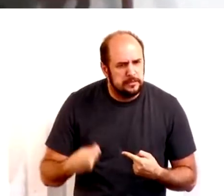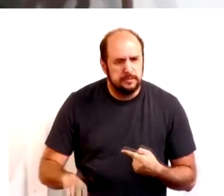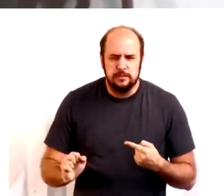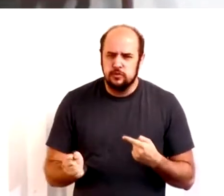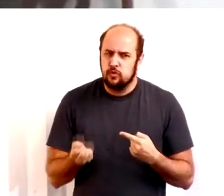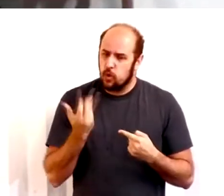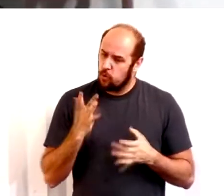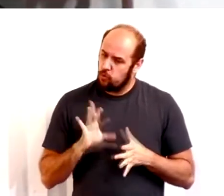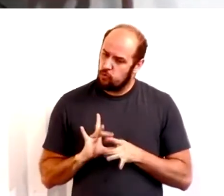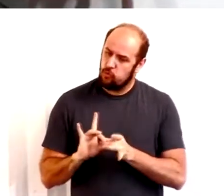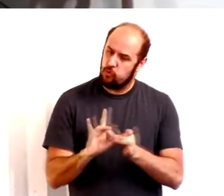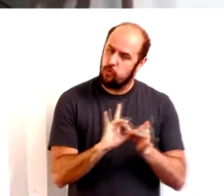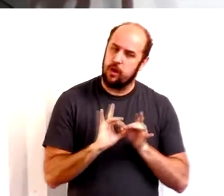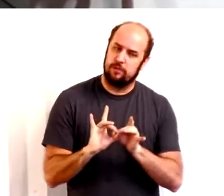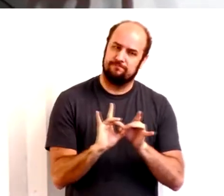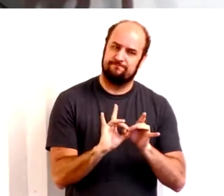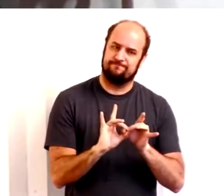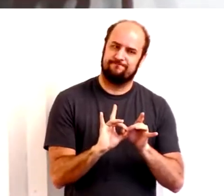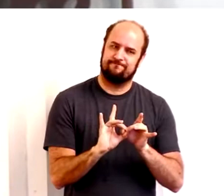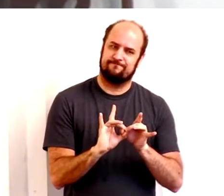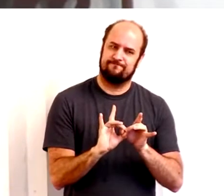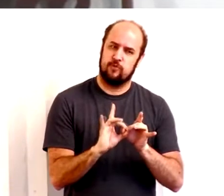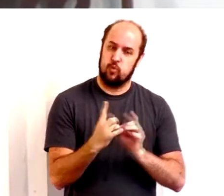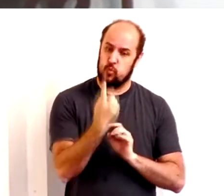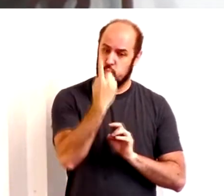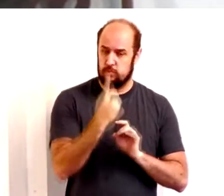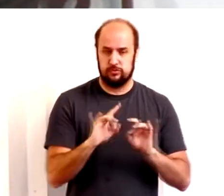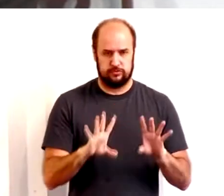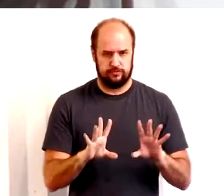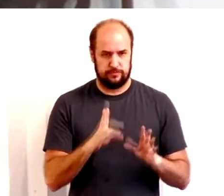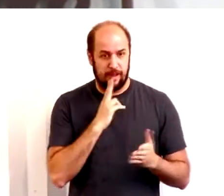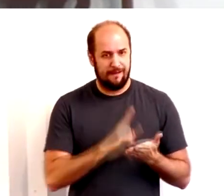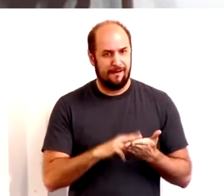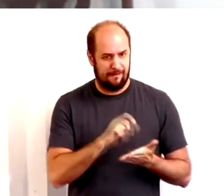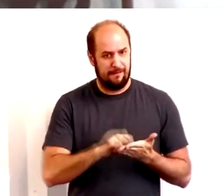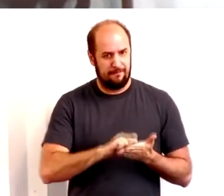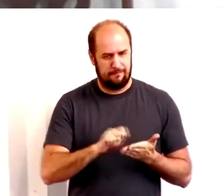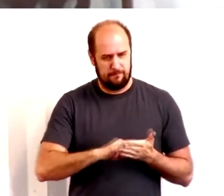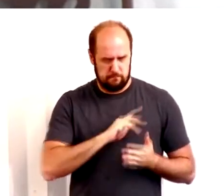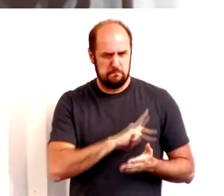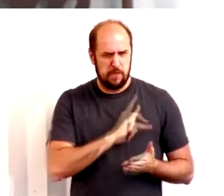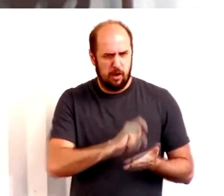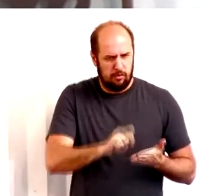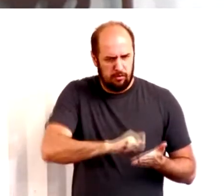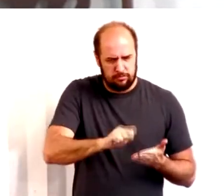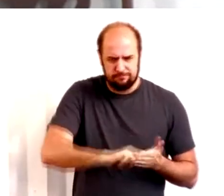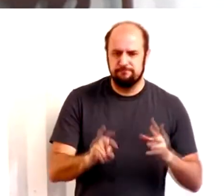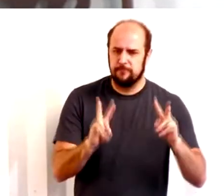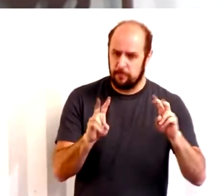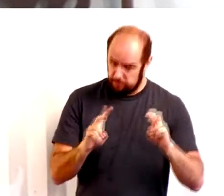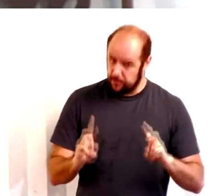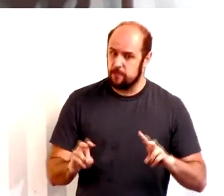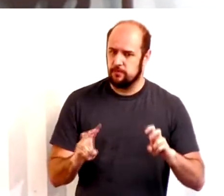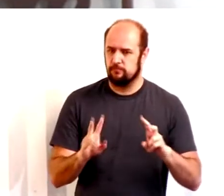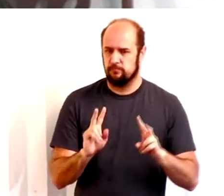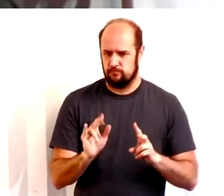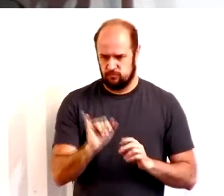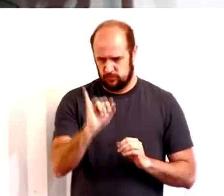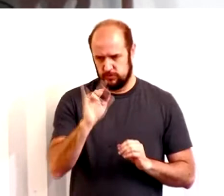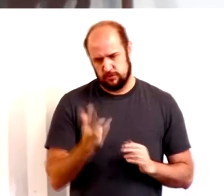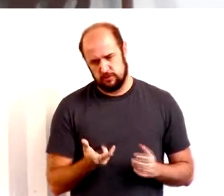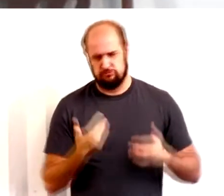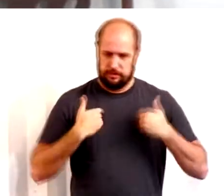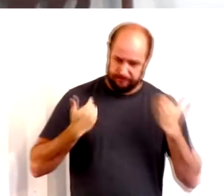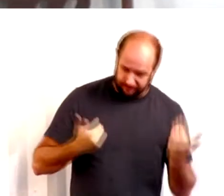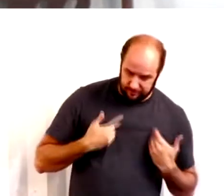numa unidade. A carta de Paulo é uma carta que tem alguns temas principais, como a